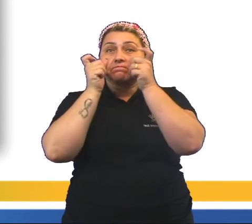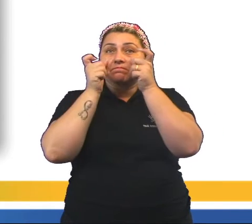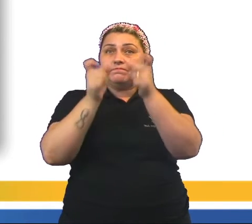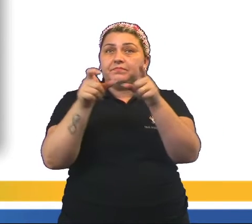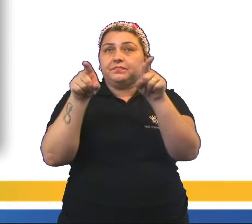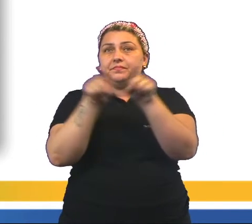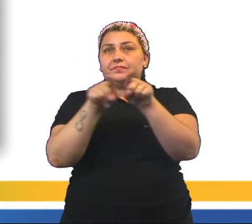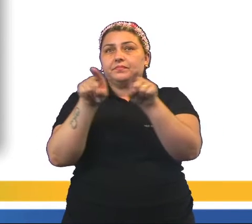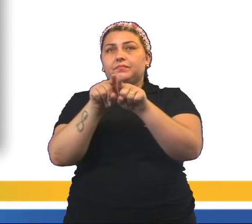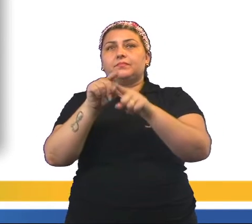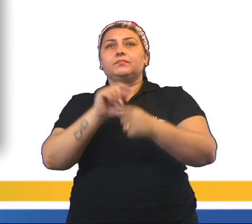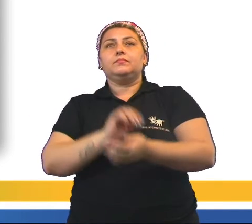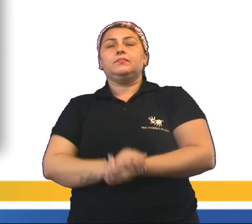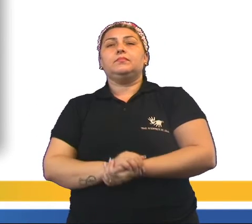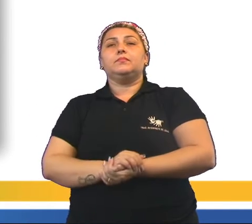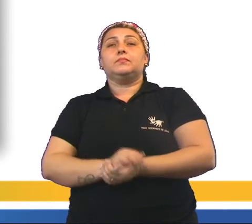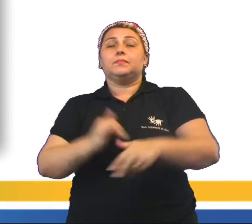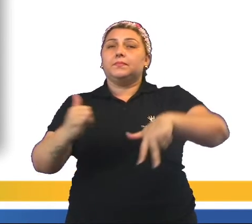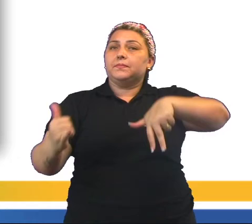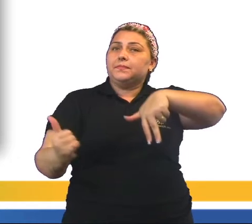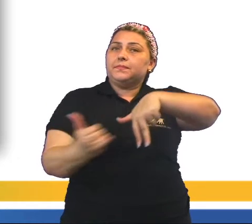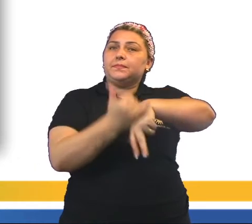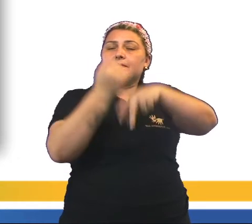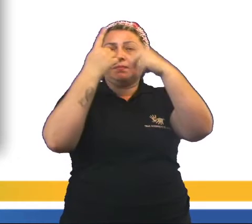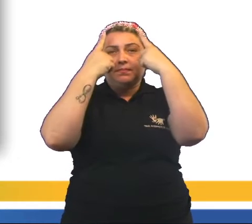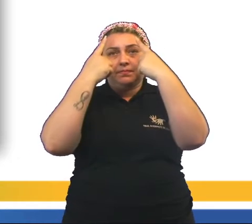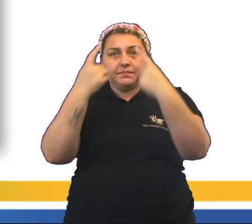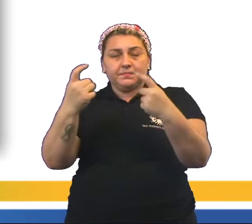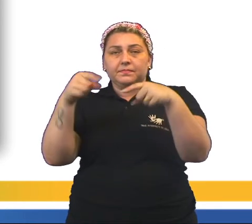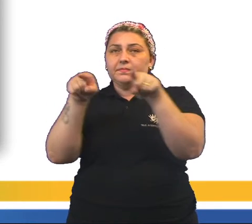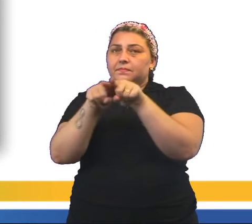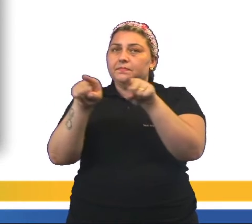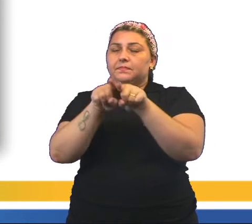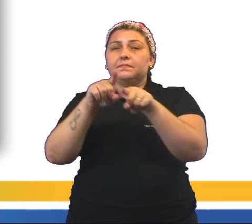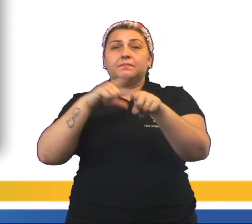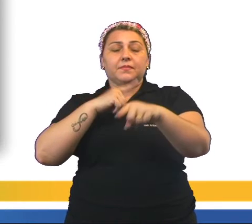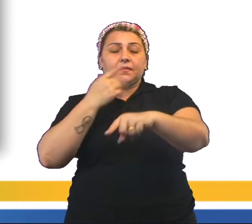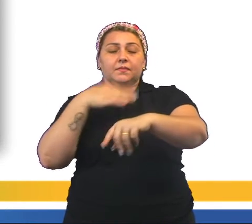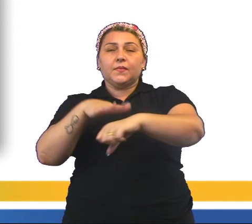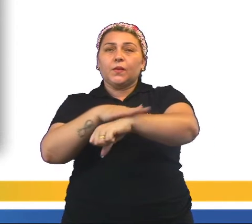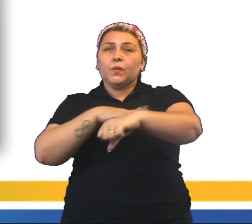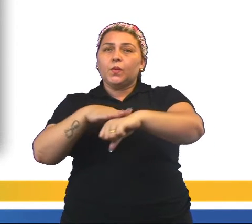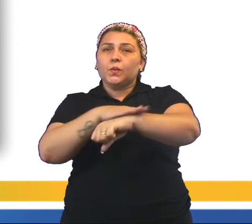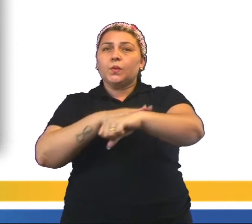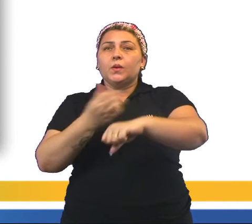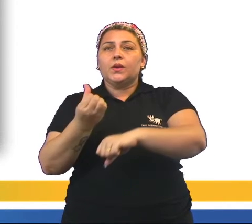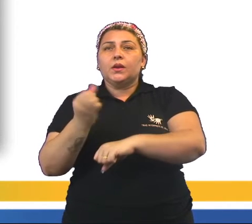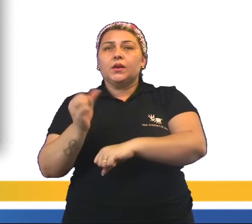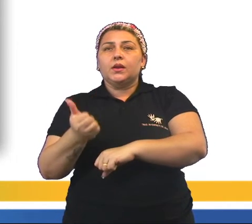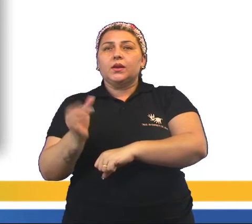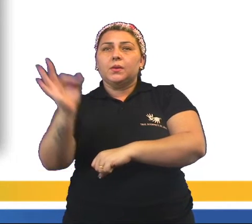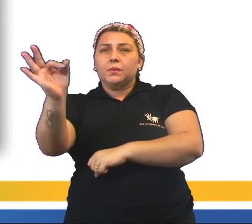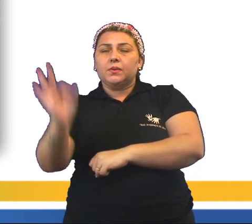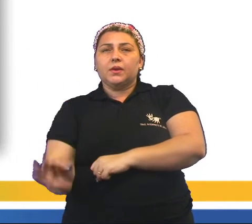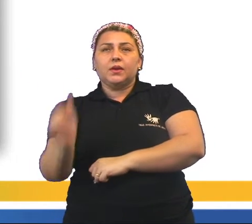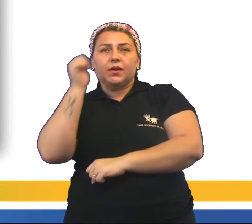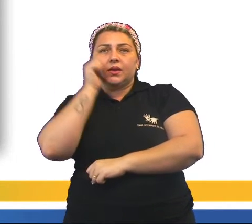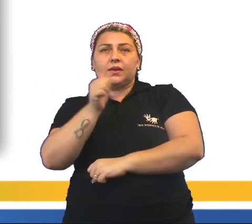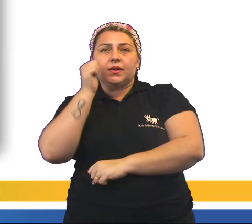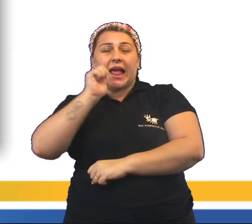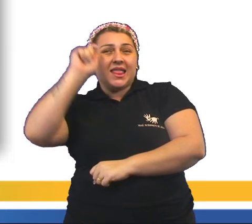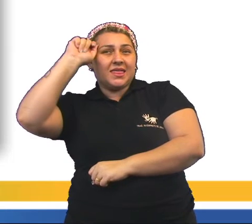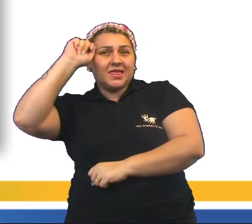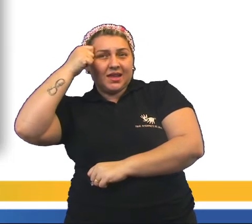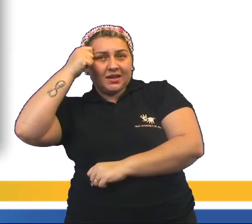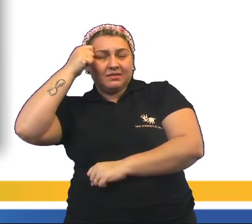também bem atenção, as vítimas dessa violência doméstica também têm cor. 61% das mulheres